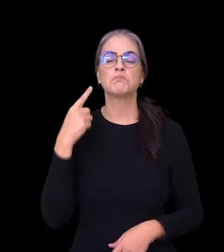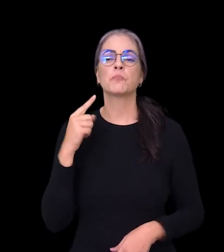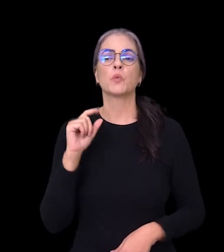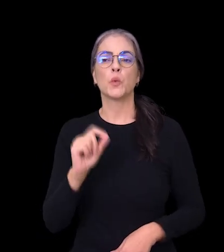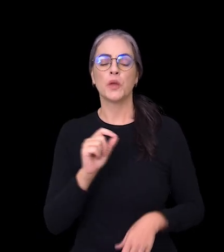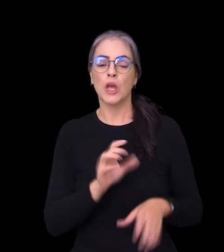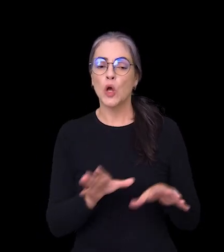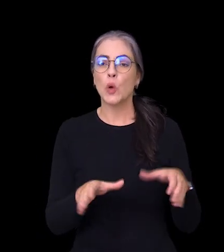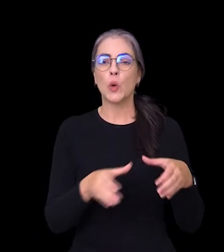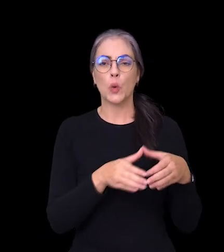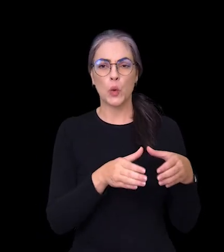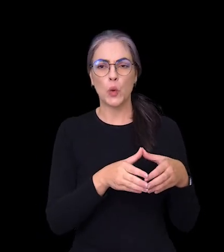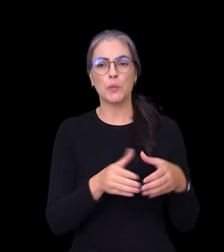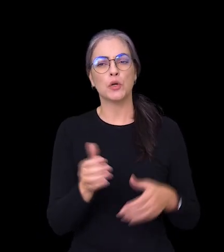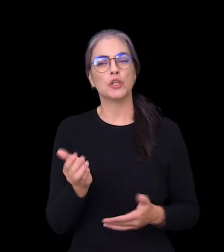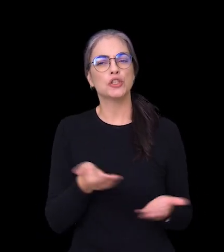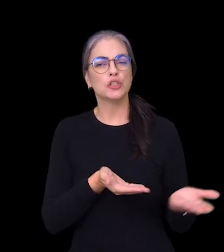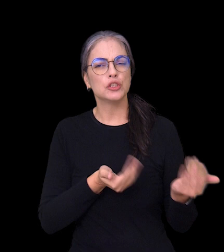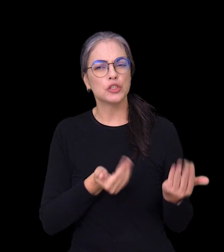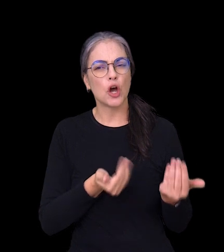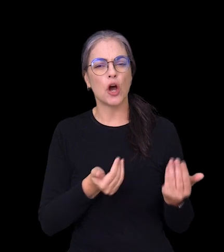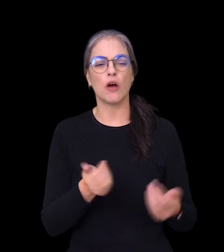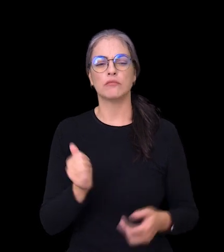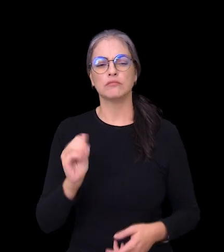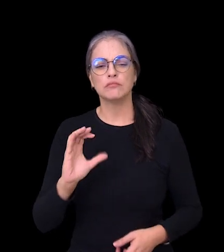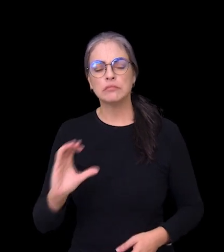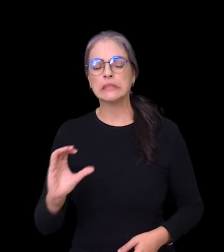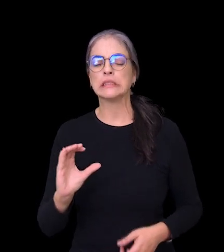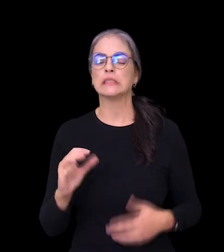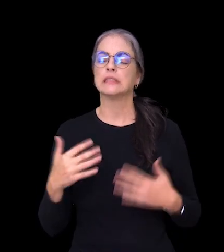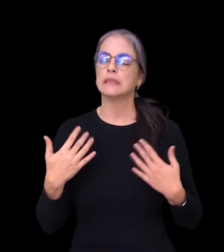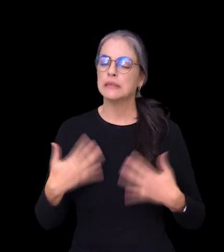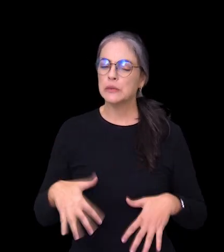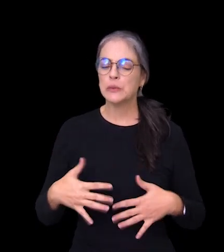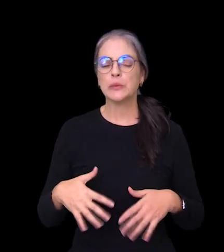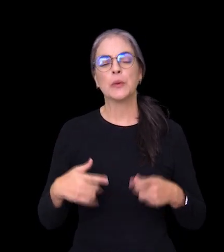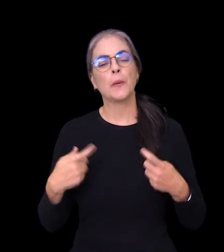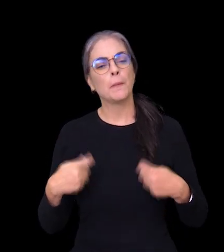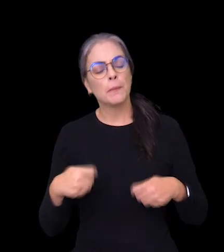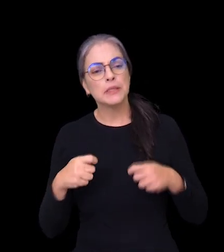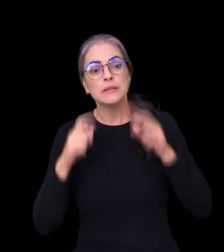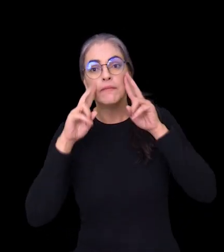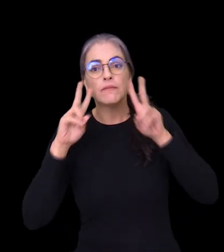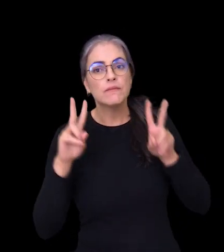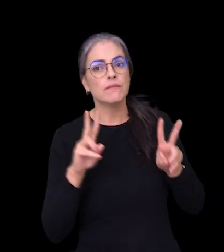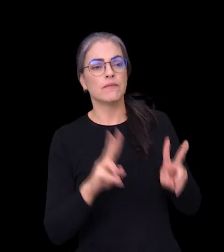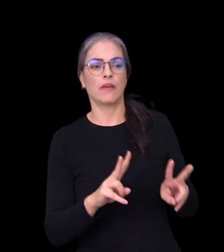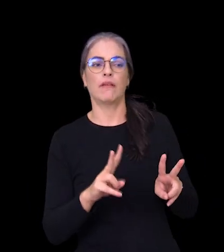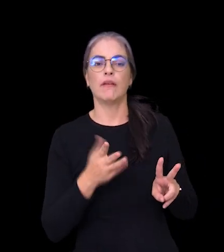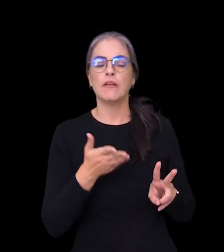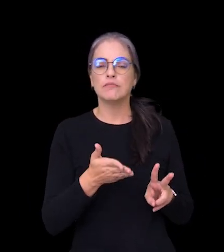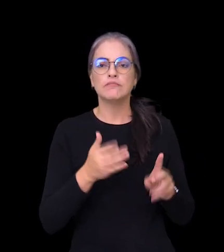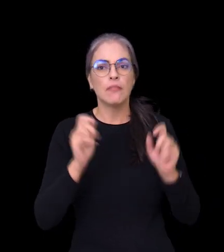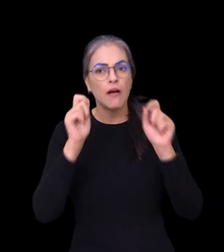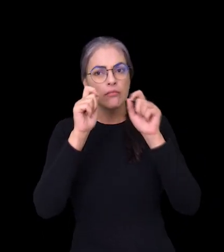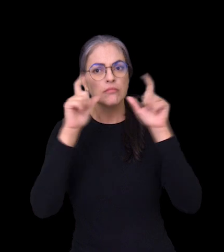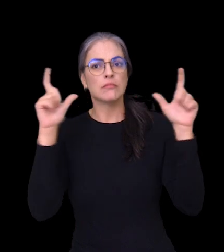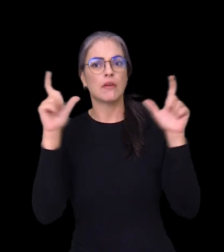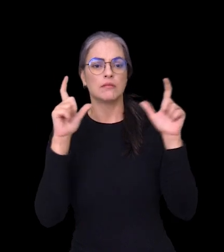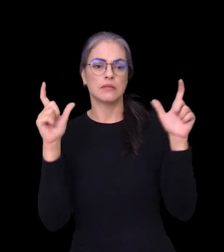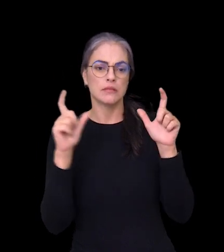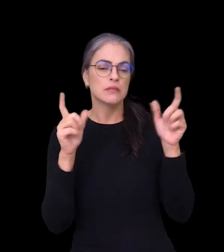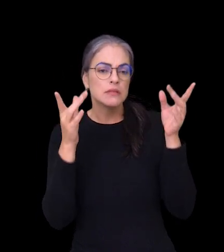um grupo que precisa ser, primeiro, visibilizado, que precisa ser